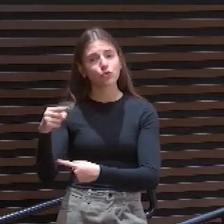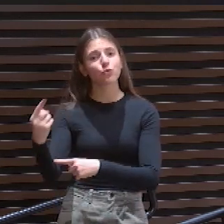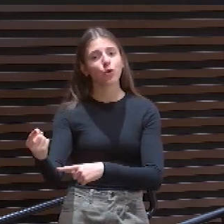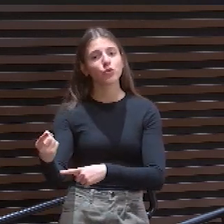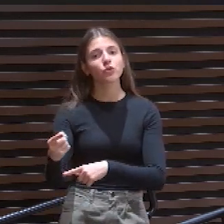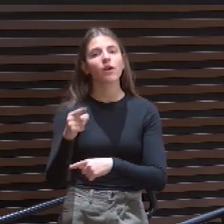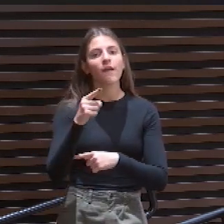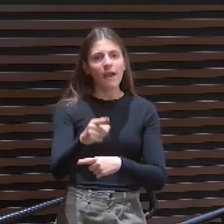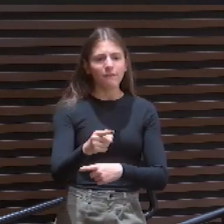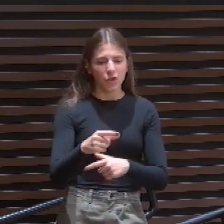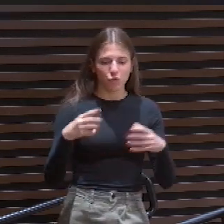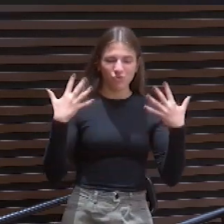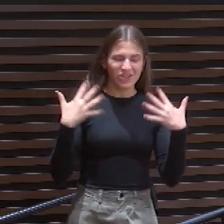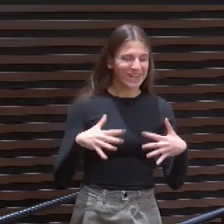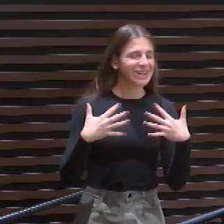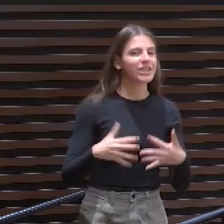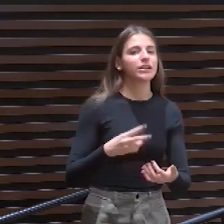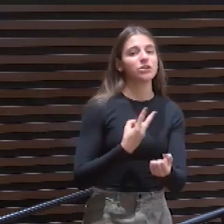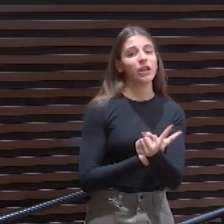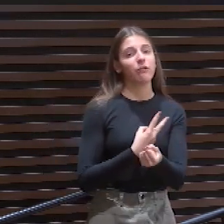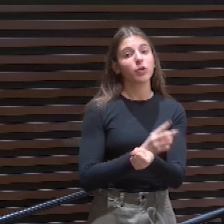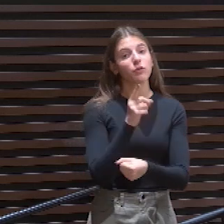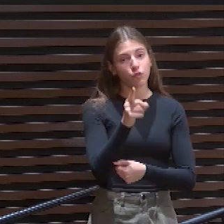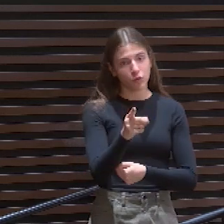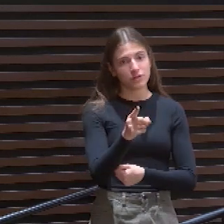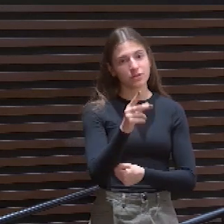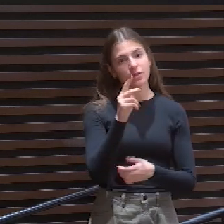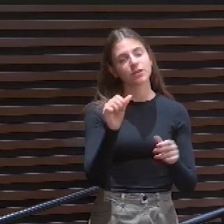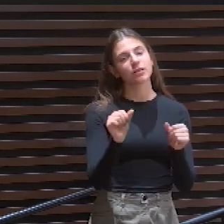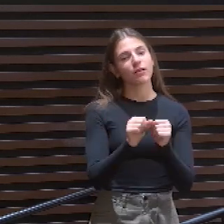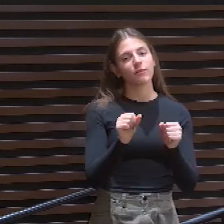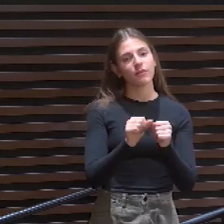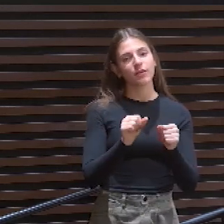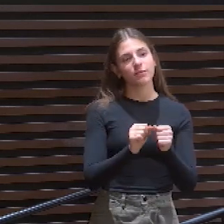pedaço de pau que está no teu olho, impedindo de você